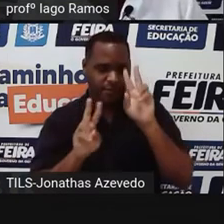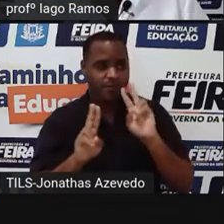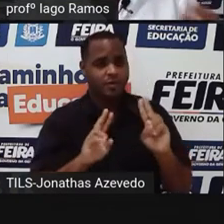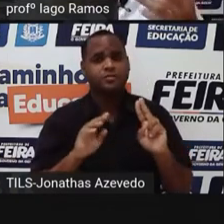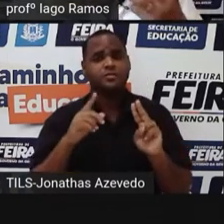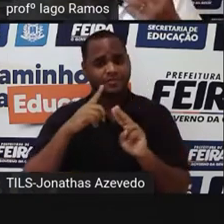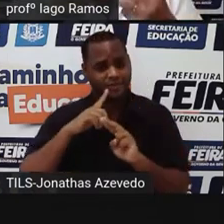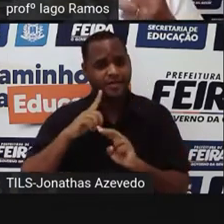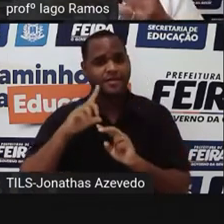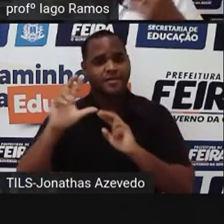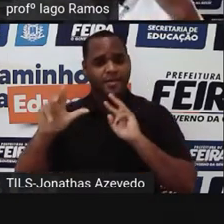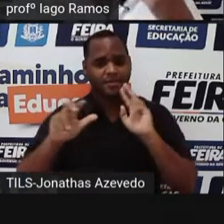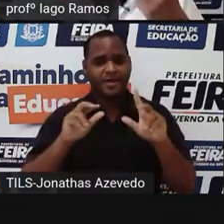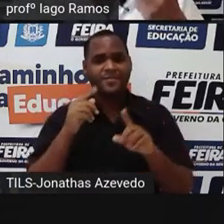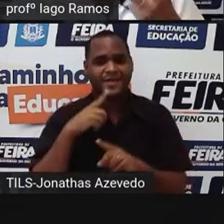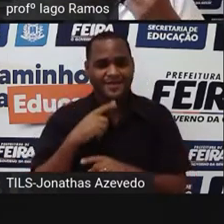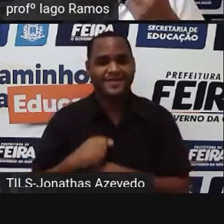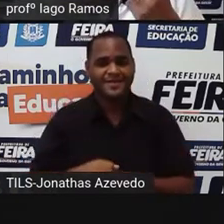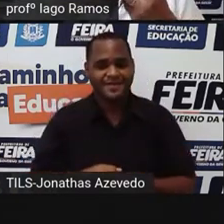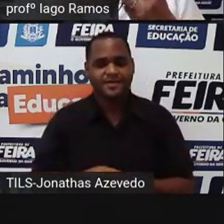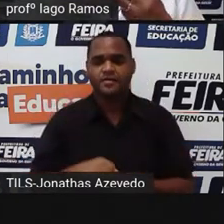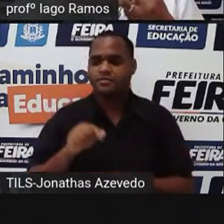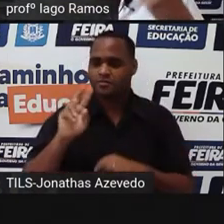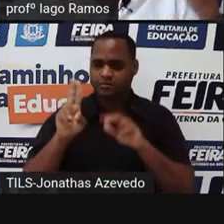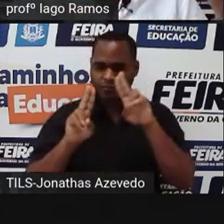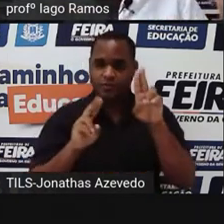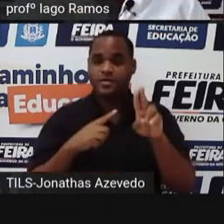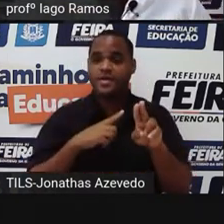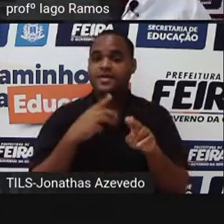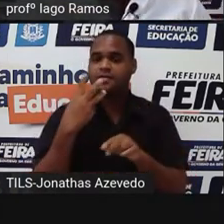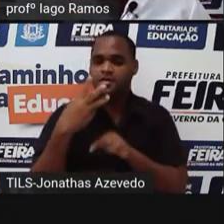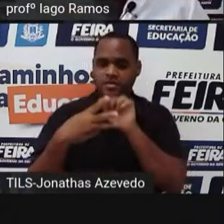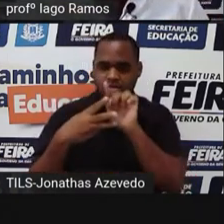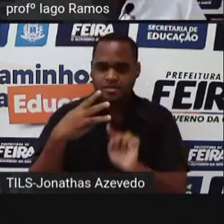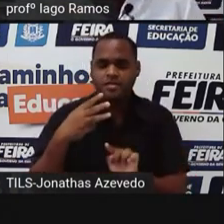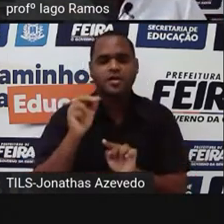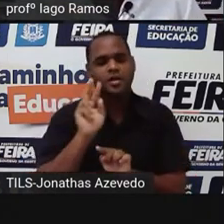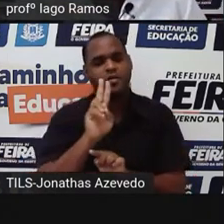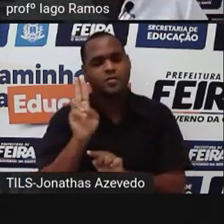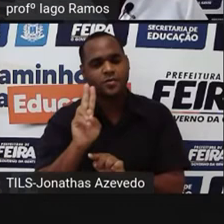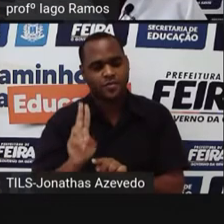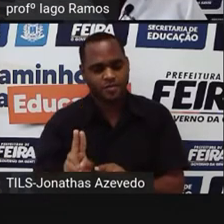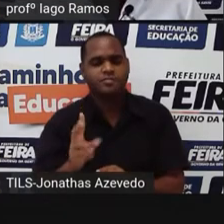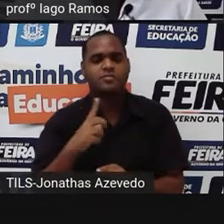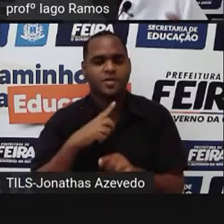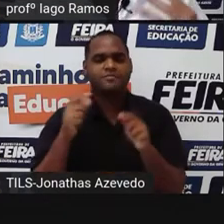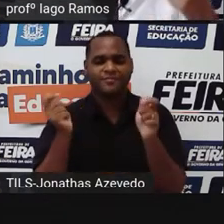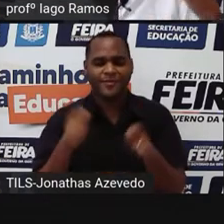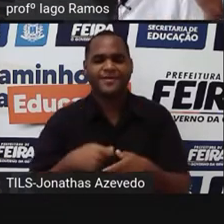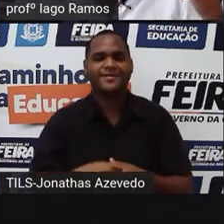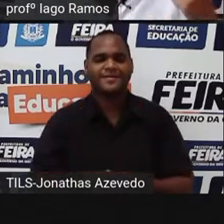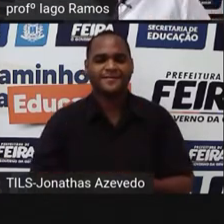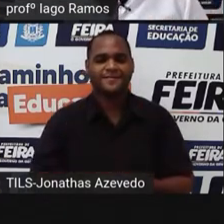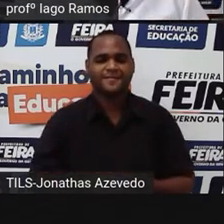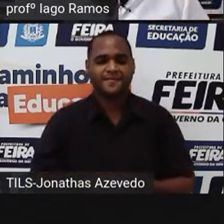bom? São três lados, os três lados recebem nomes, certo? Tem um lado